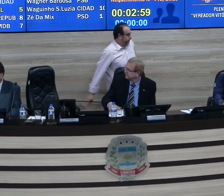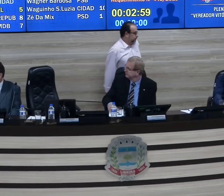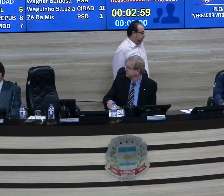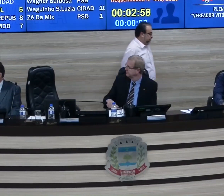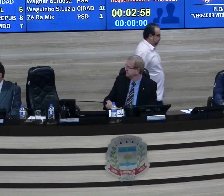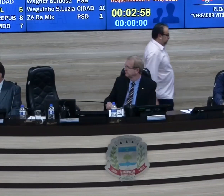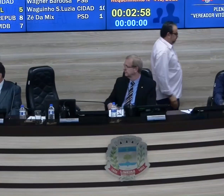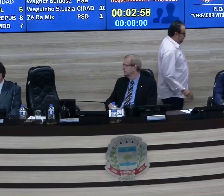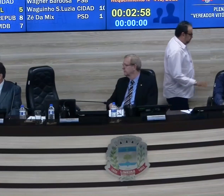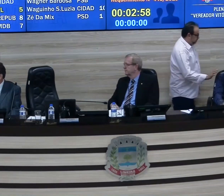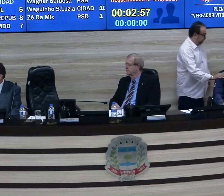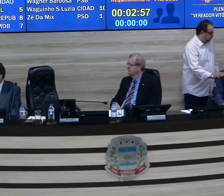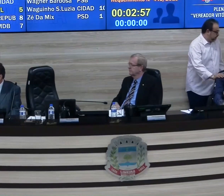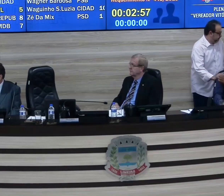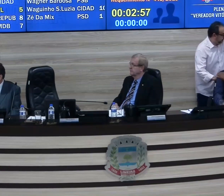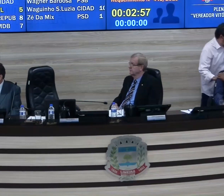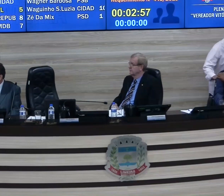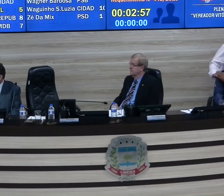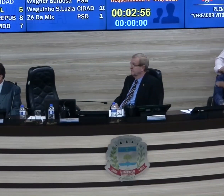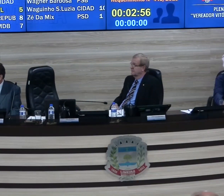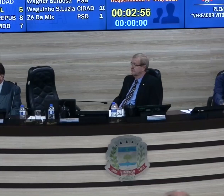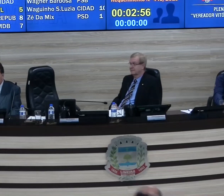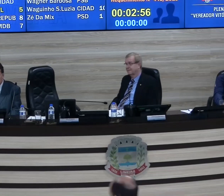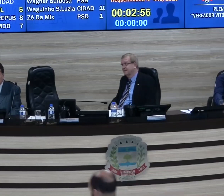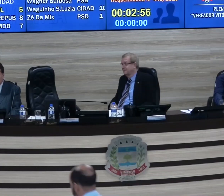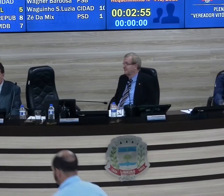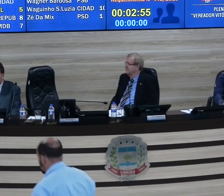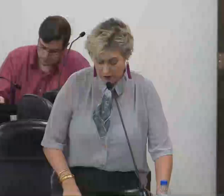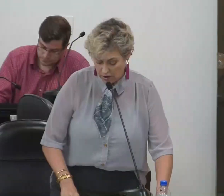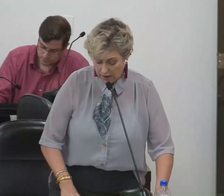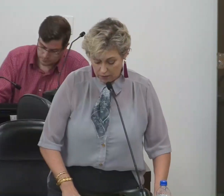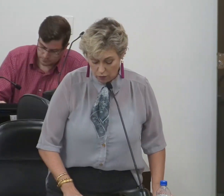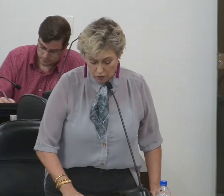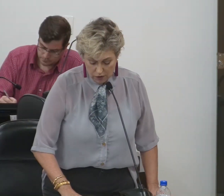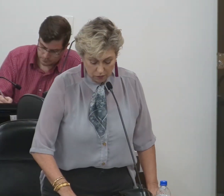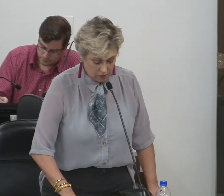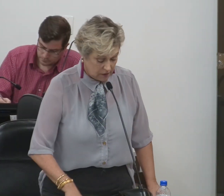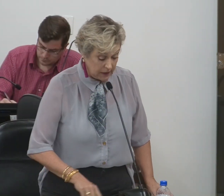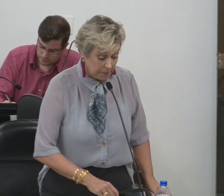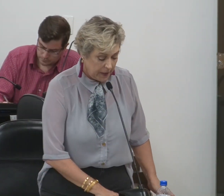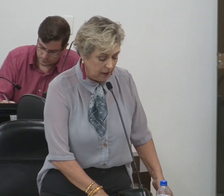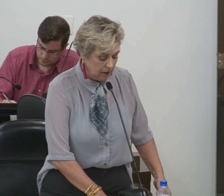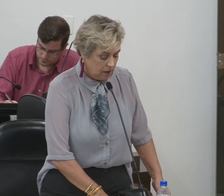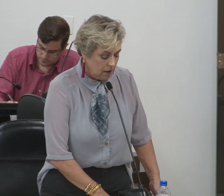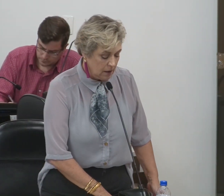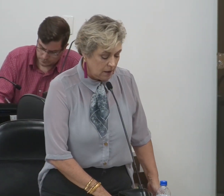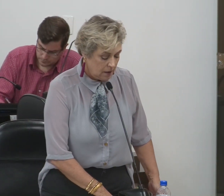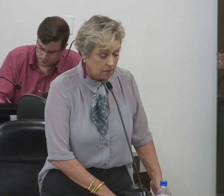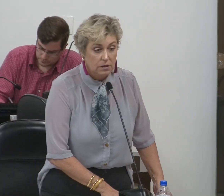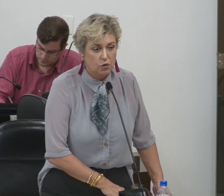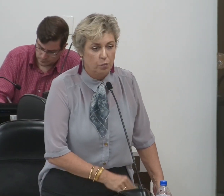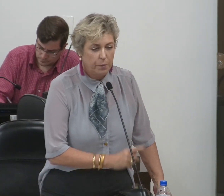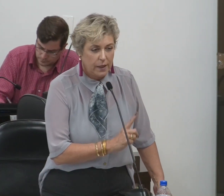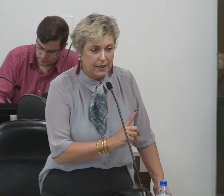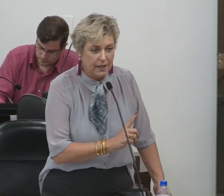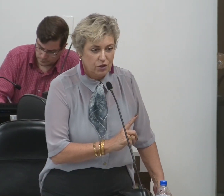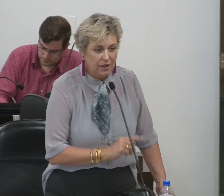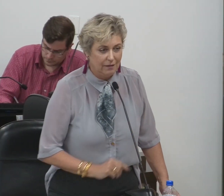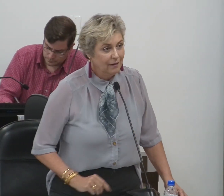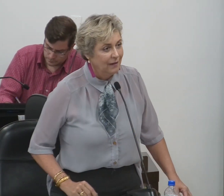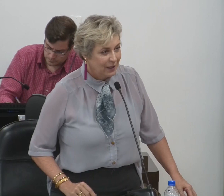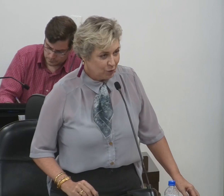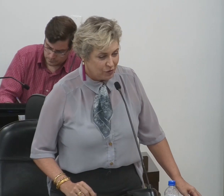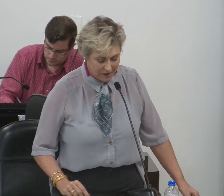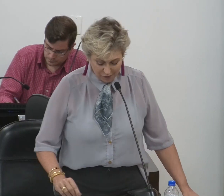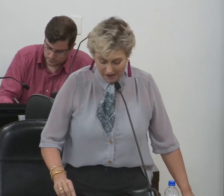Senhor presidente, nobres pares, antes de tudo, boa noite a todos que também, boa tarde